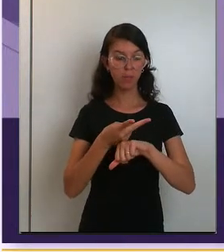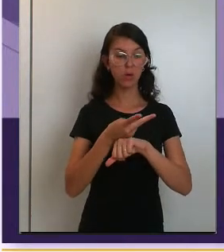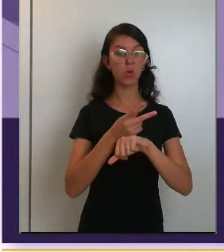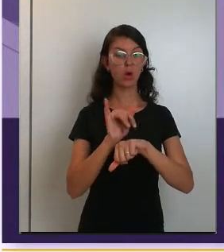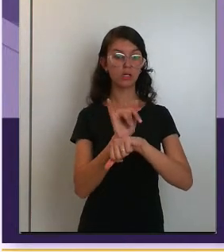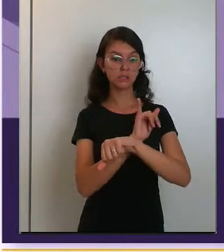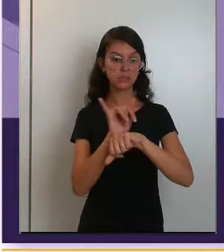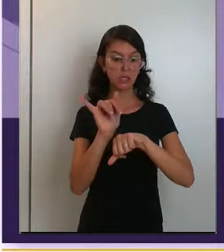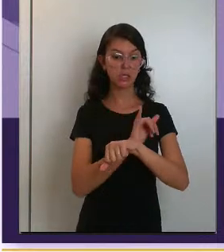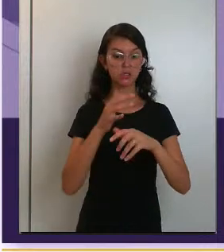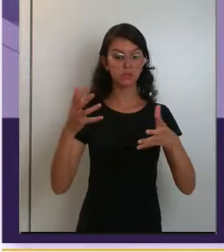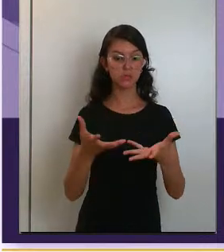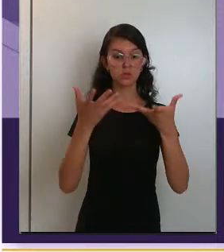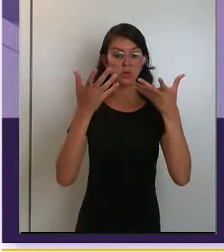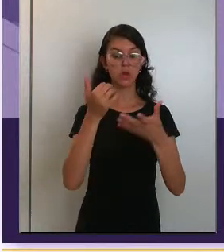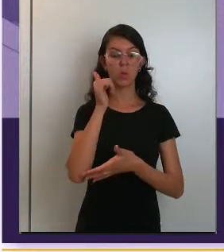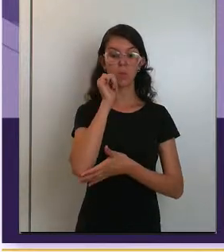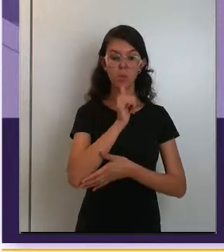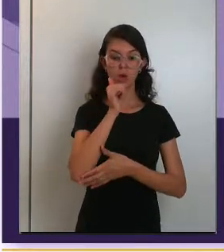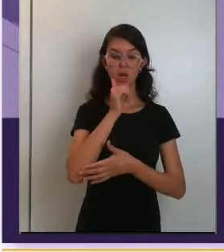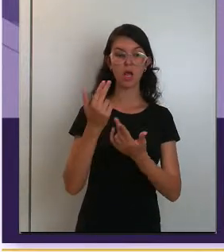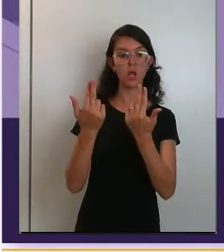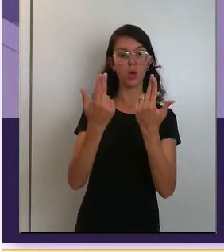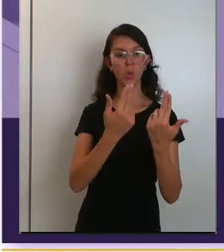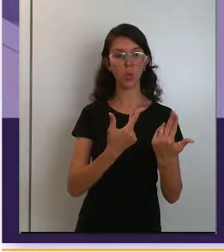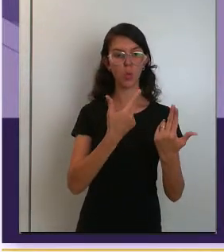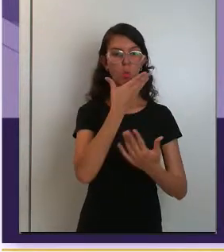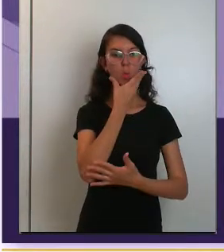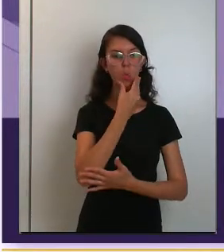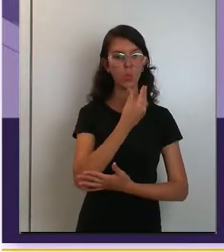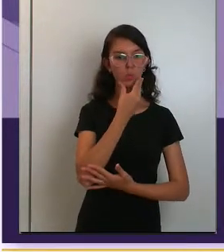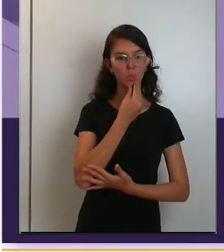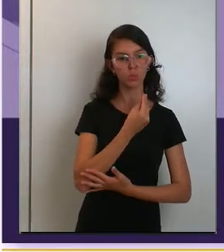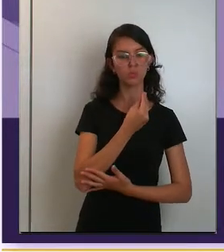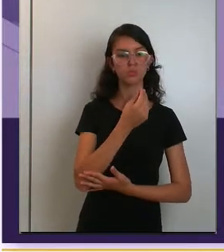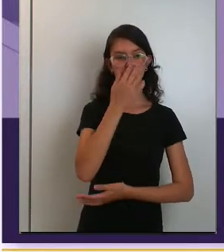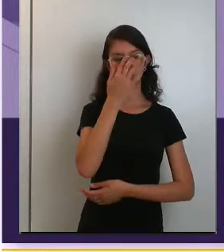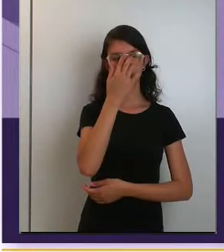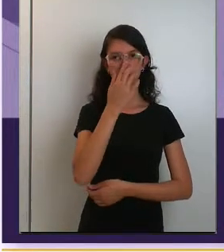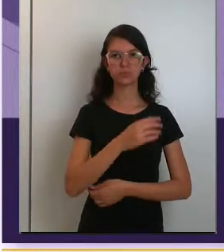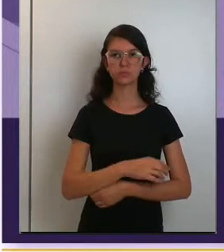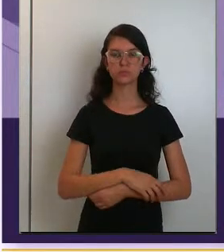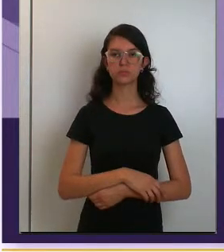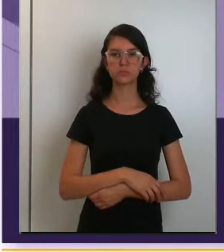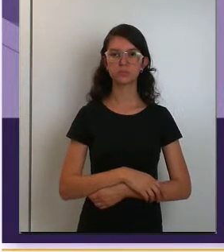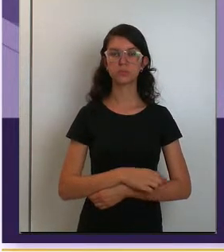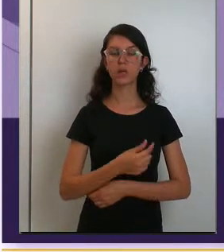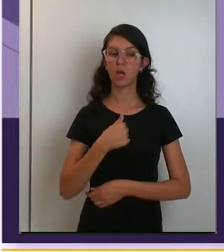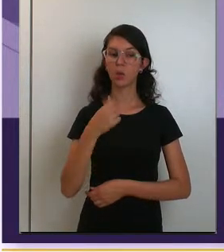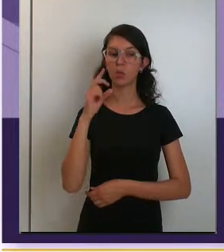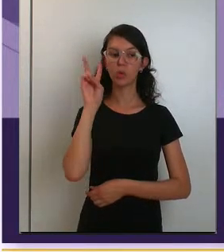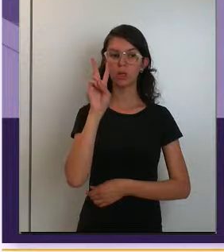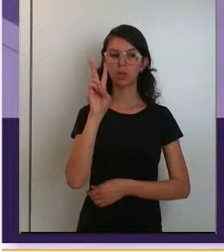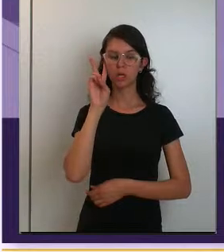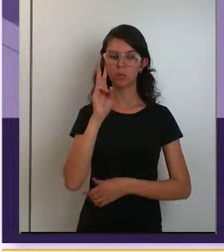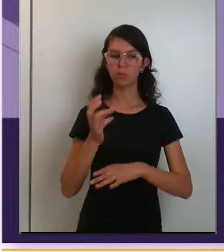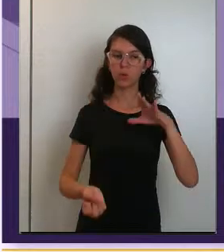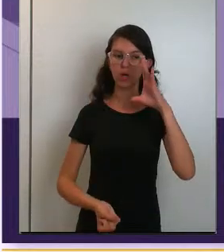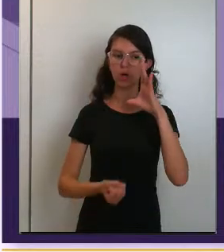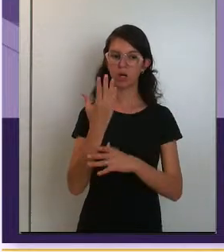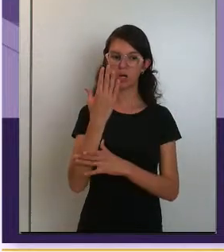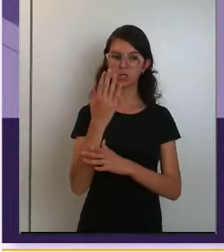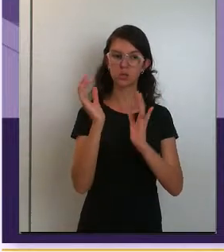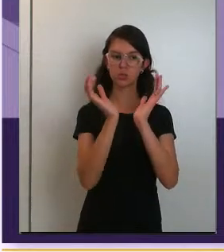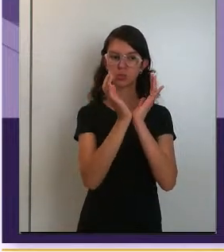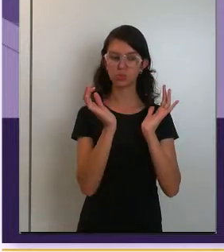mulheres estejam em pé de igualdade com os homens. E aqui eu destaco a criação de grupos